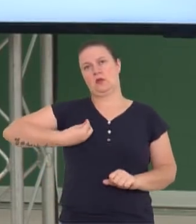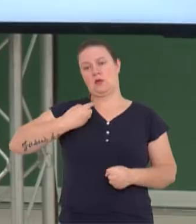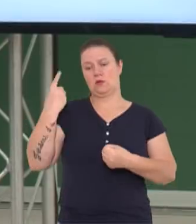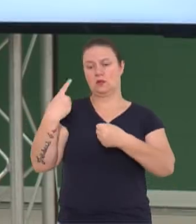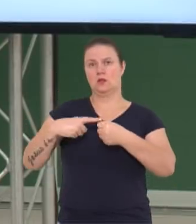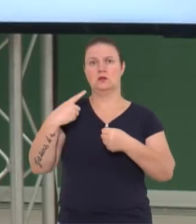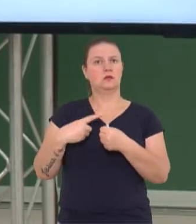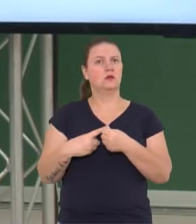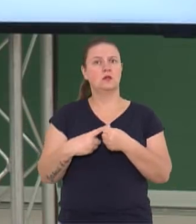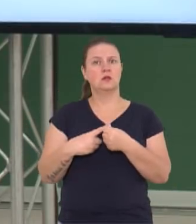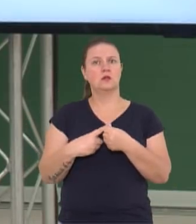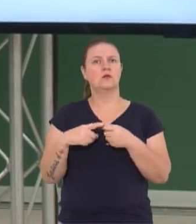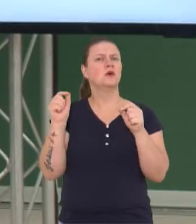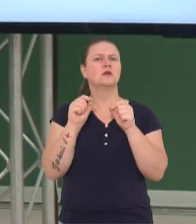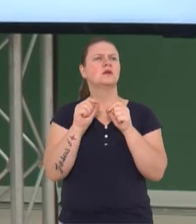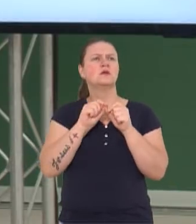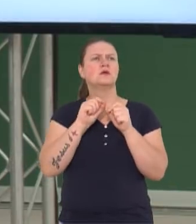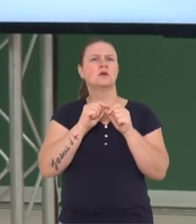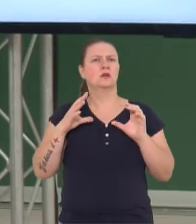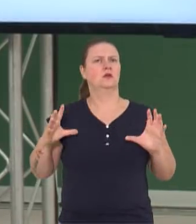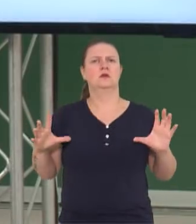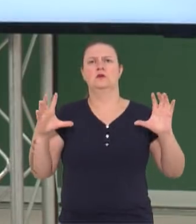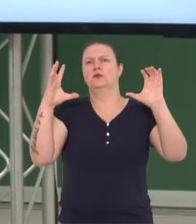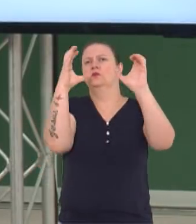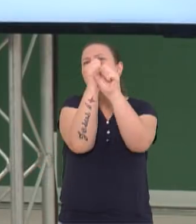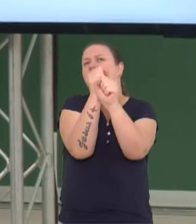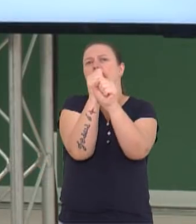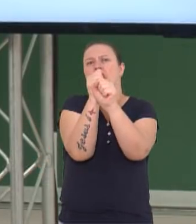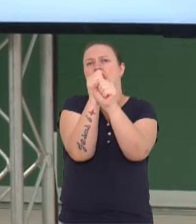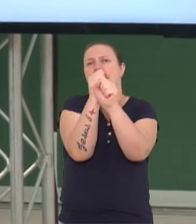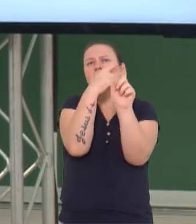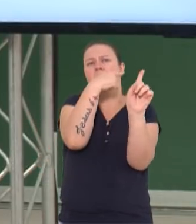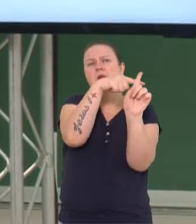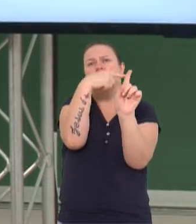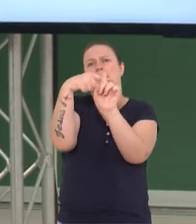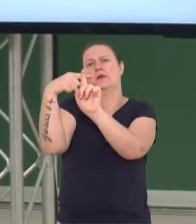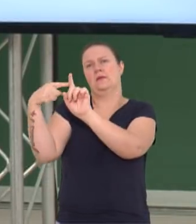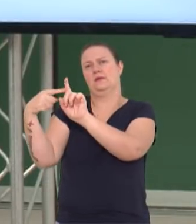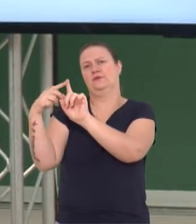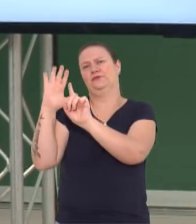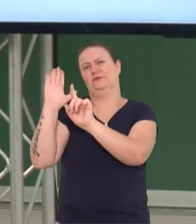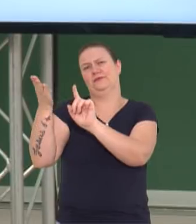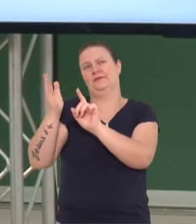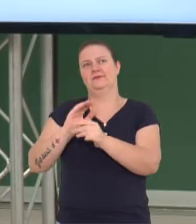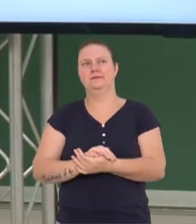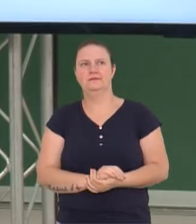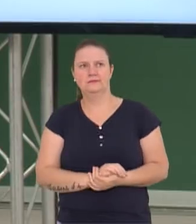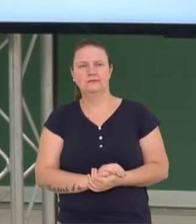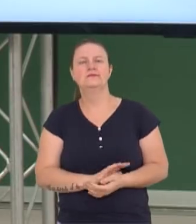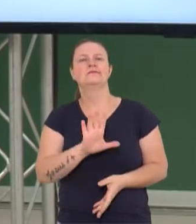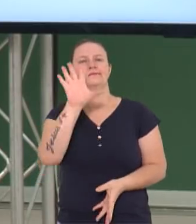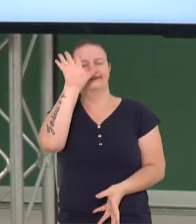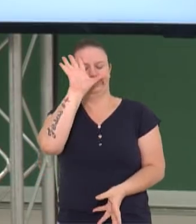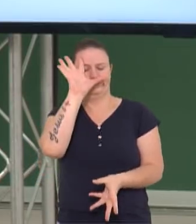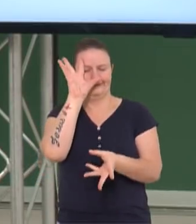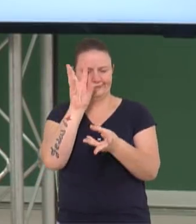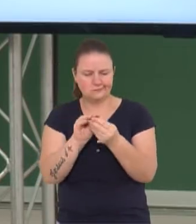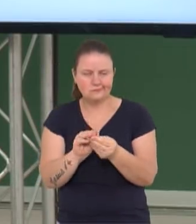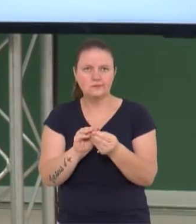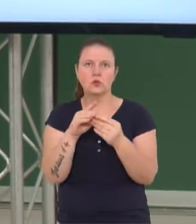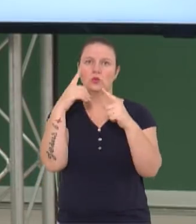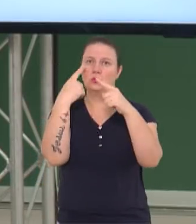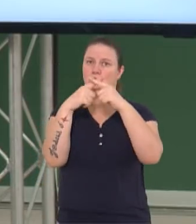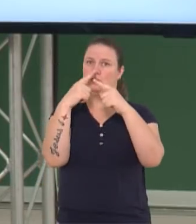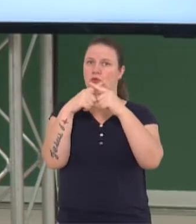só fazer o quê? 18 mil mais 18 mil mais 18 mil. Prof, eu já aprendi que a multiplicação, ela simplifica